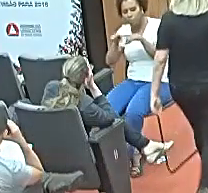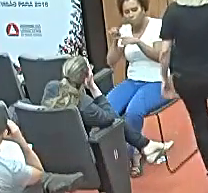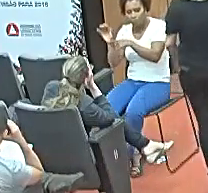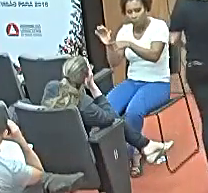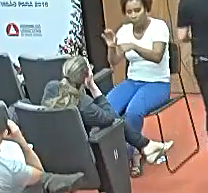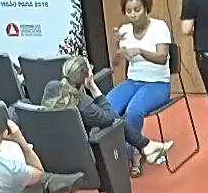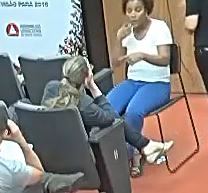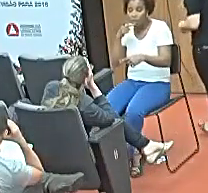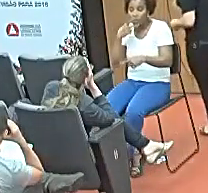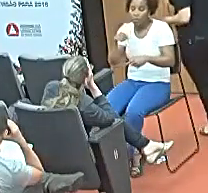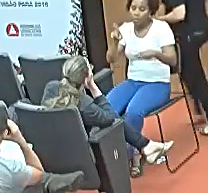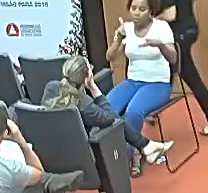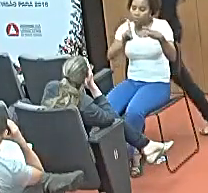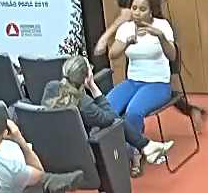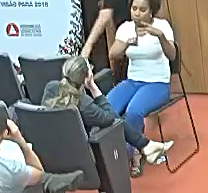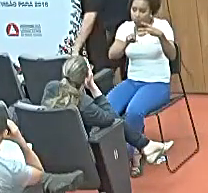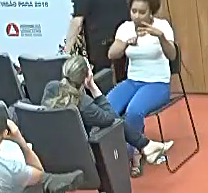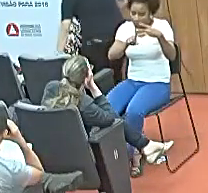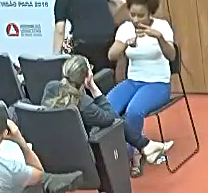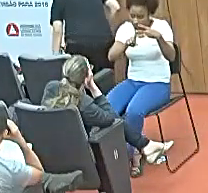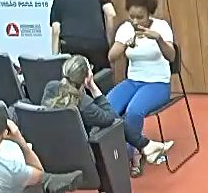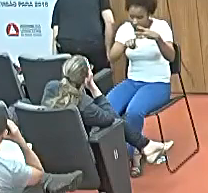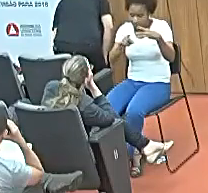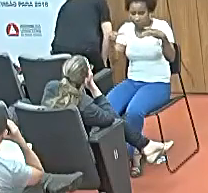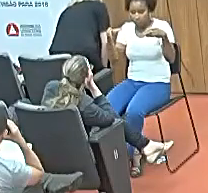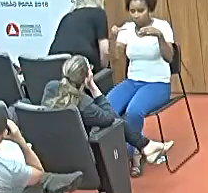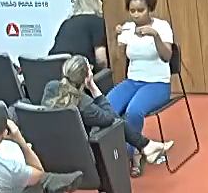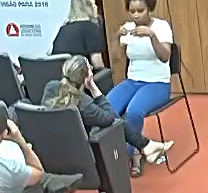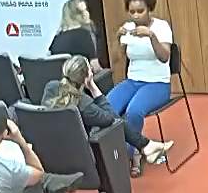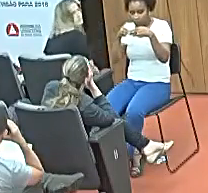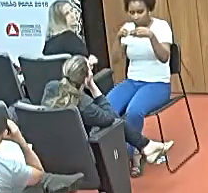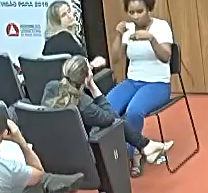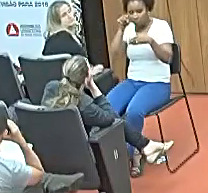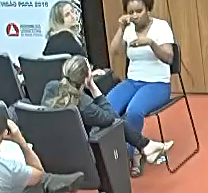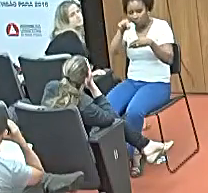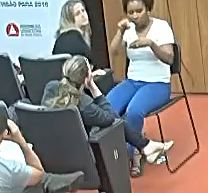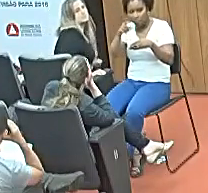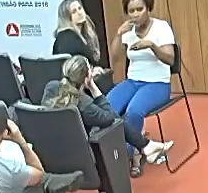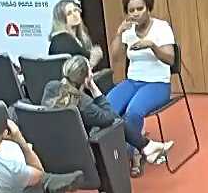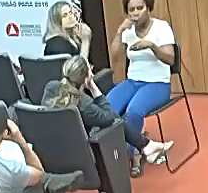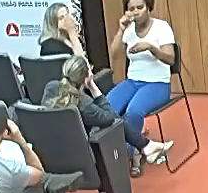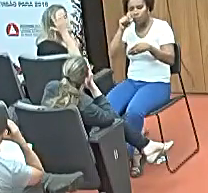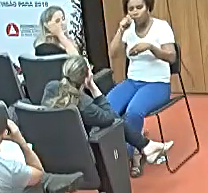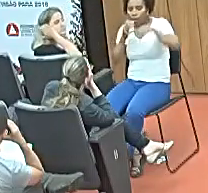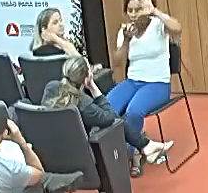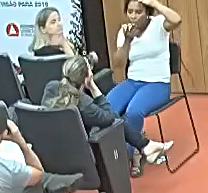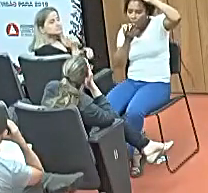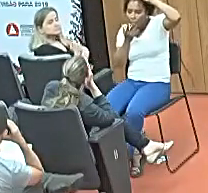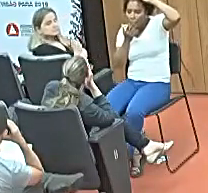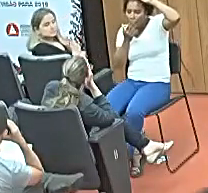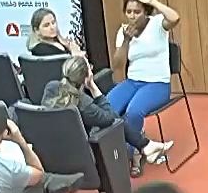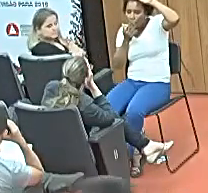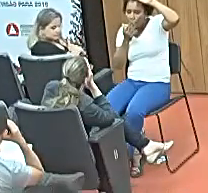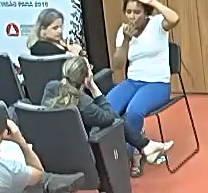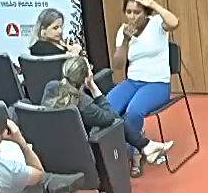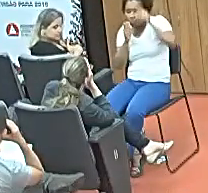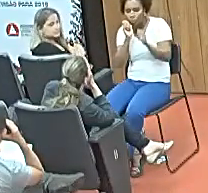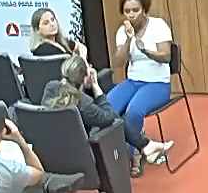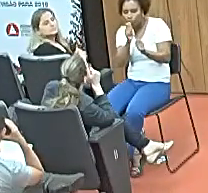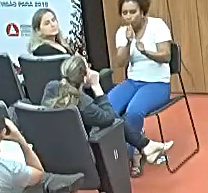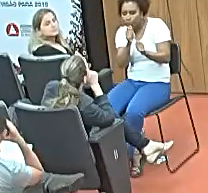instituição de uma ação destinada à promoção do artesanato indígena com materiais